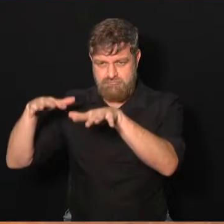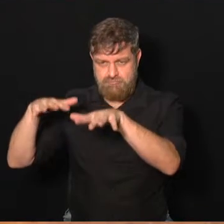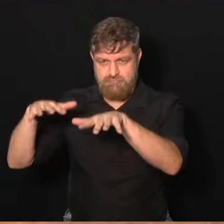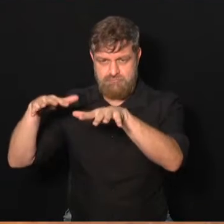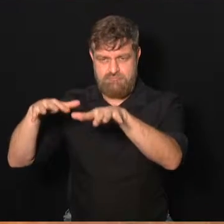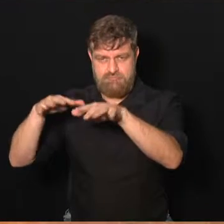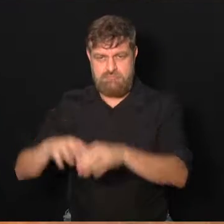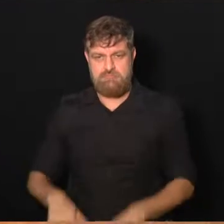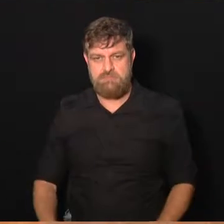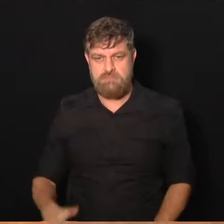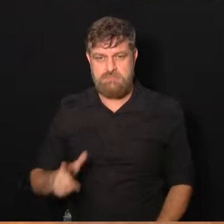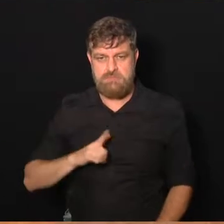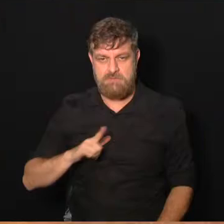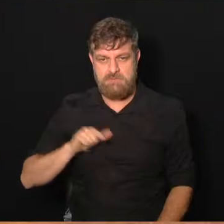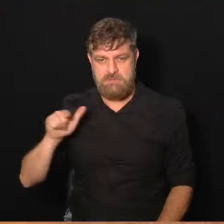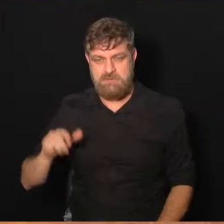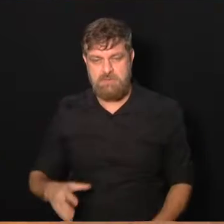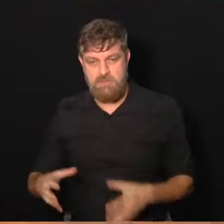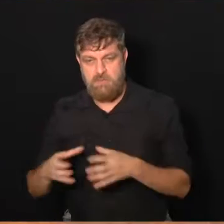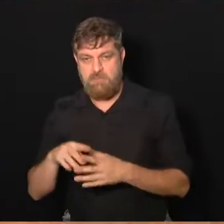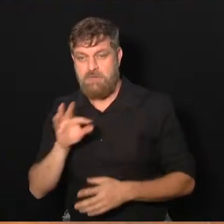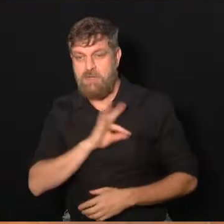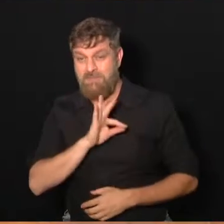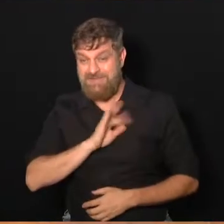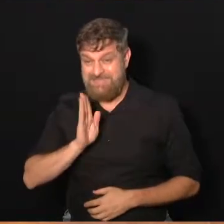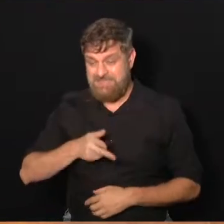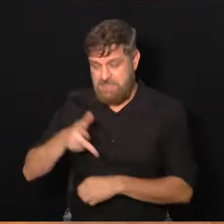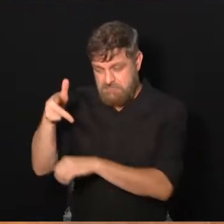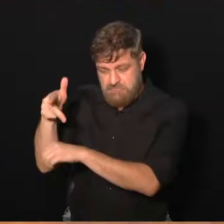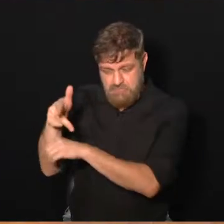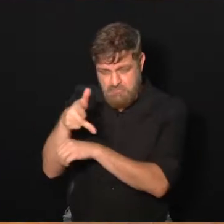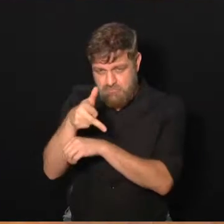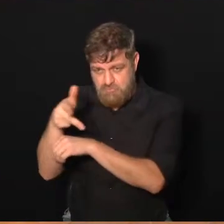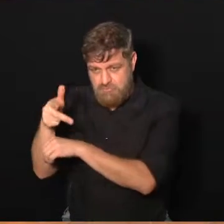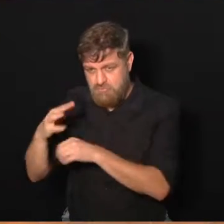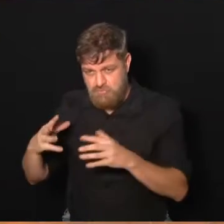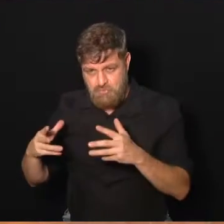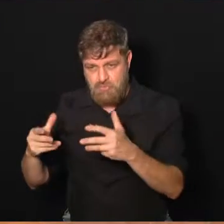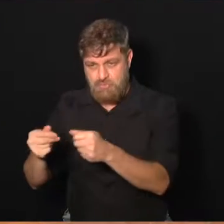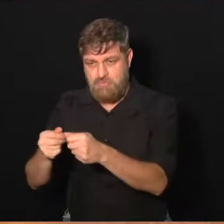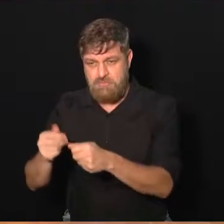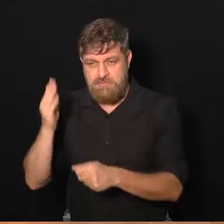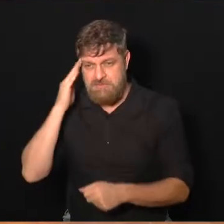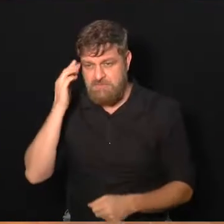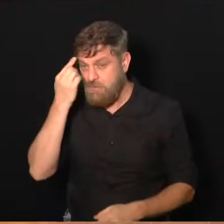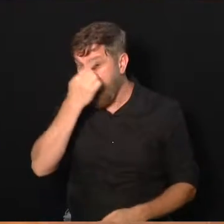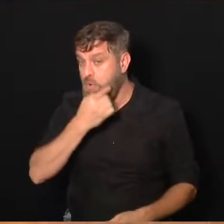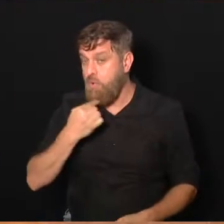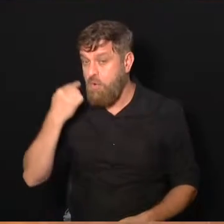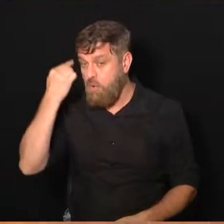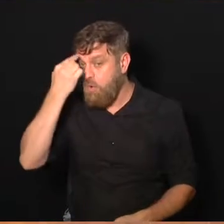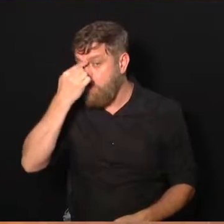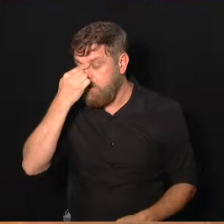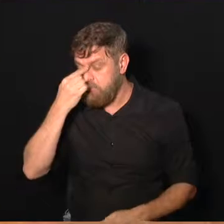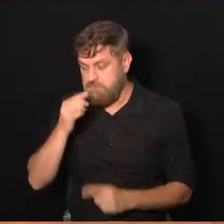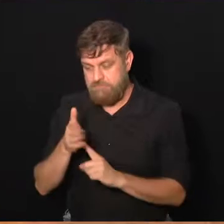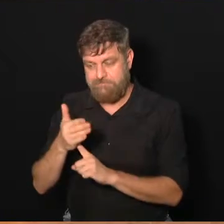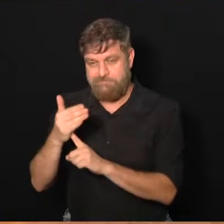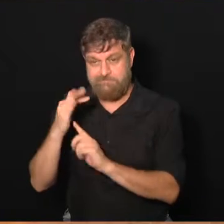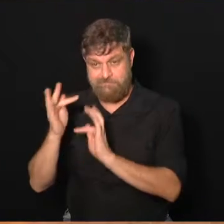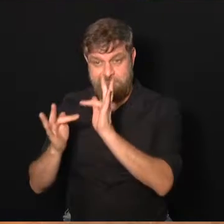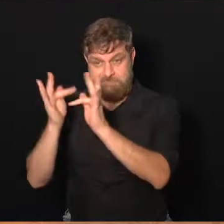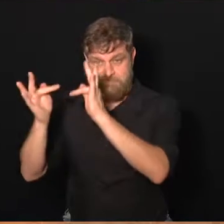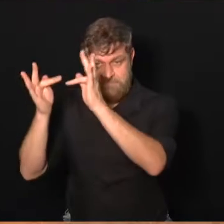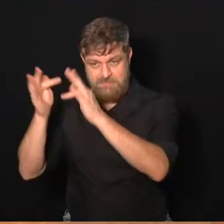e o serviço de inteligência da China já estava lá monitorando todo mundo com identificação facial. Então isso daí é